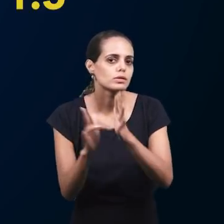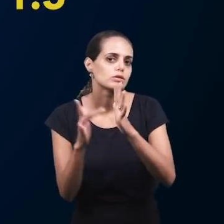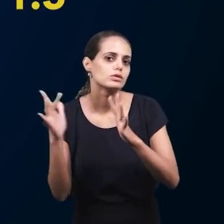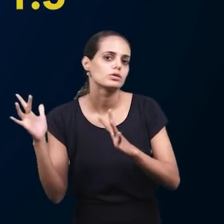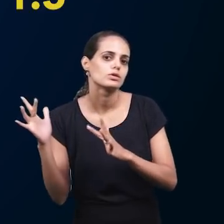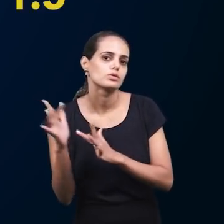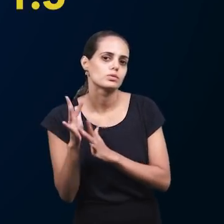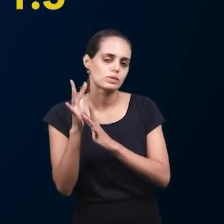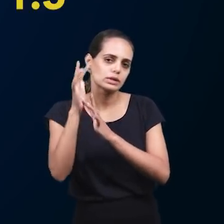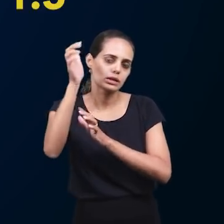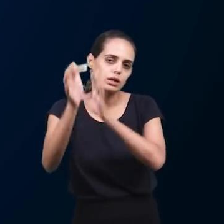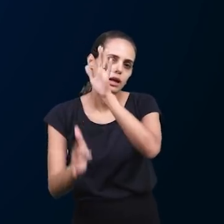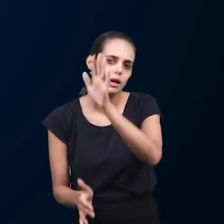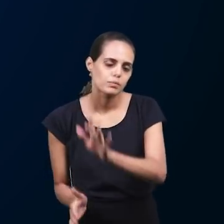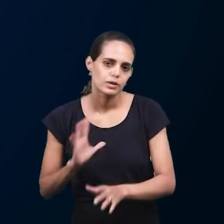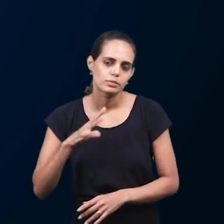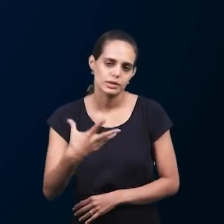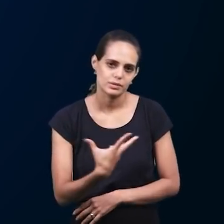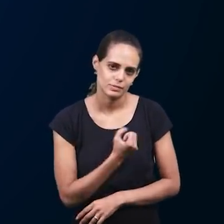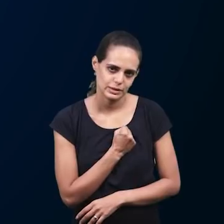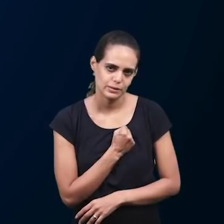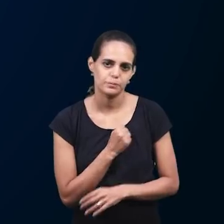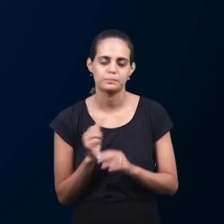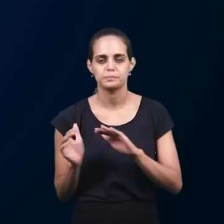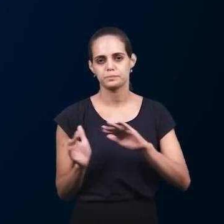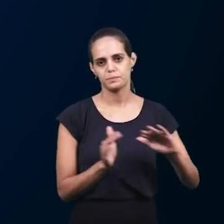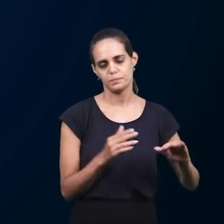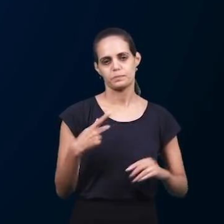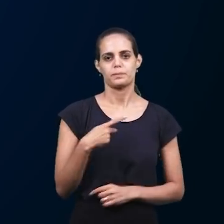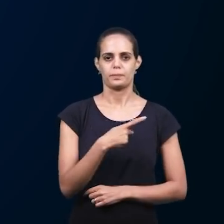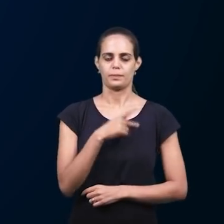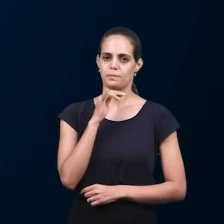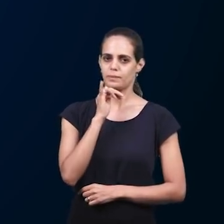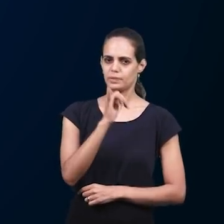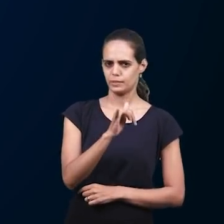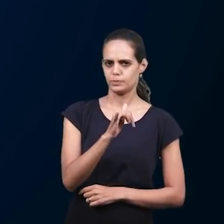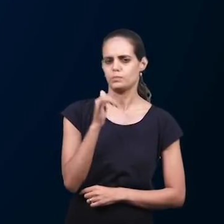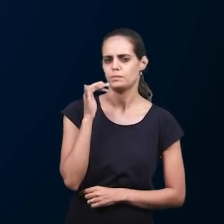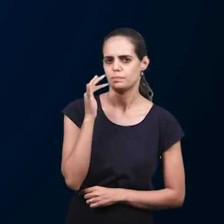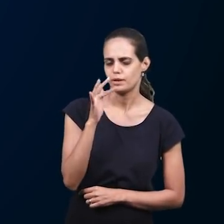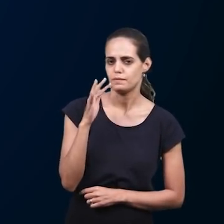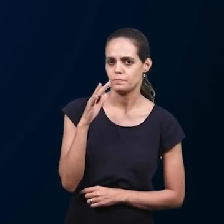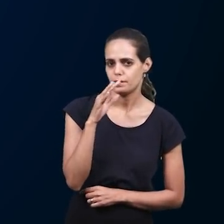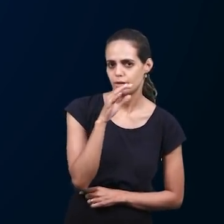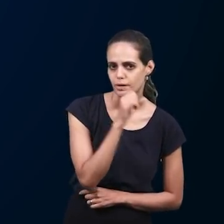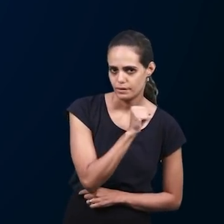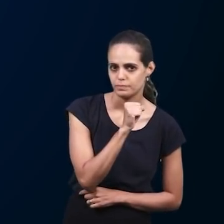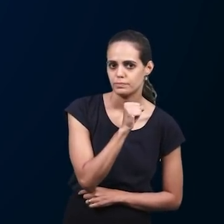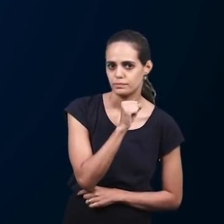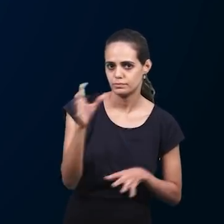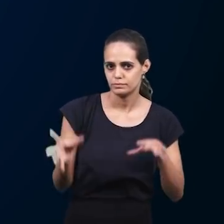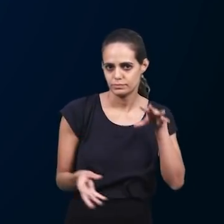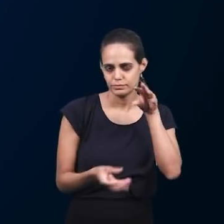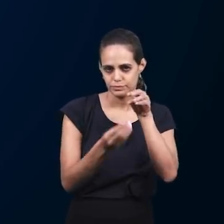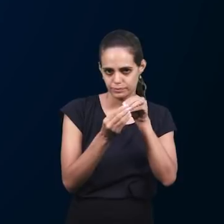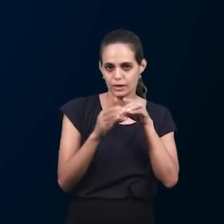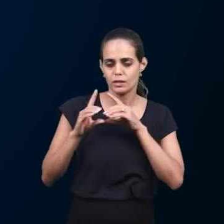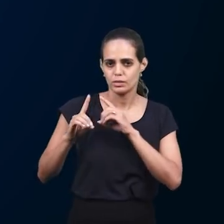para nos dar salvação. Uma breve contribuição para o tema dessa semana, a doutrina de